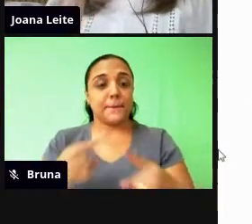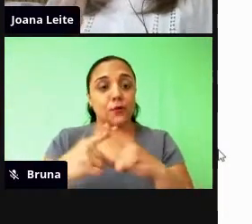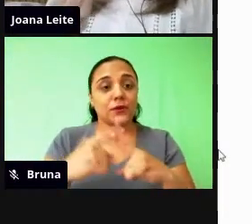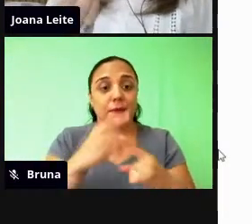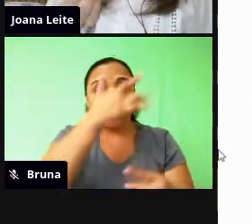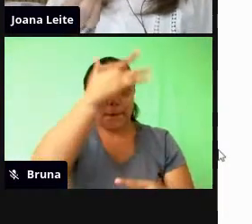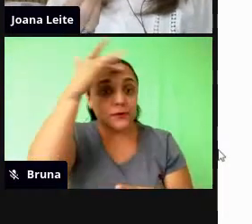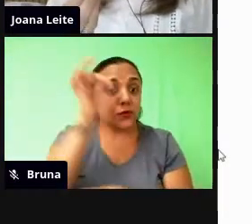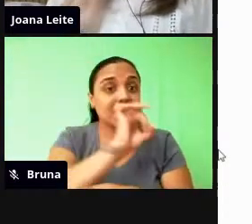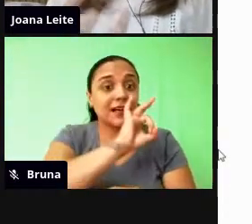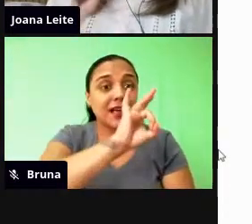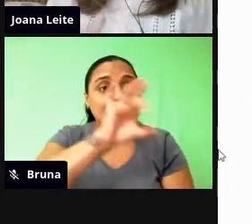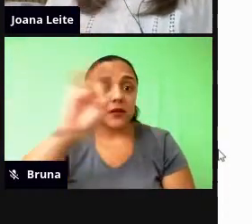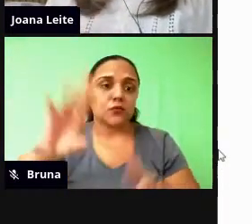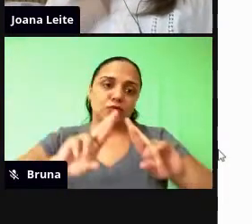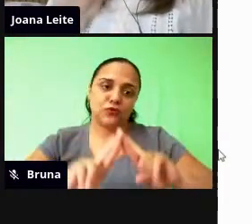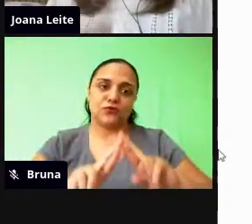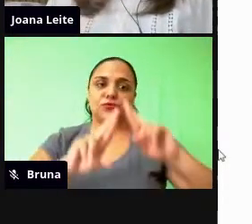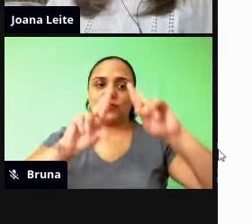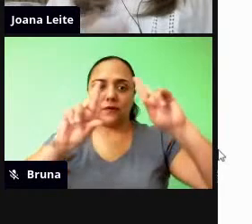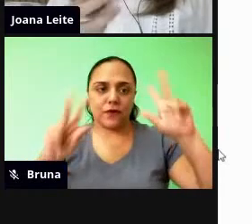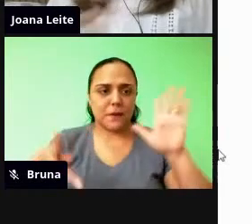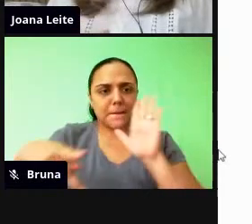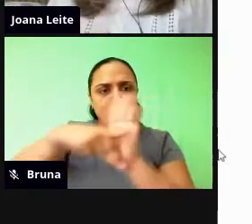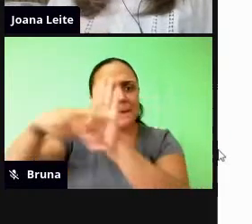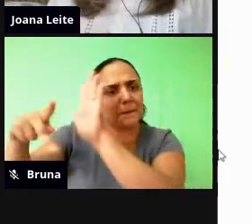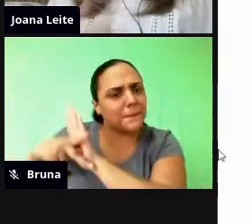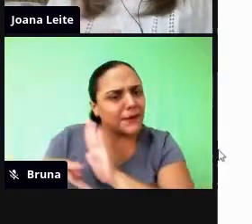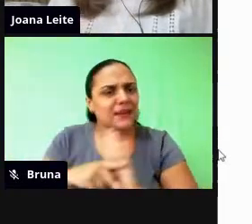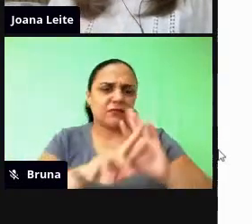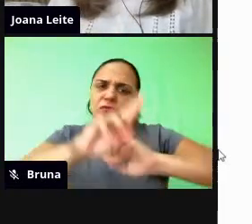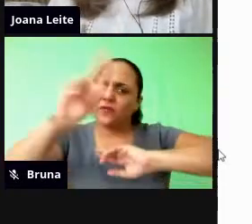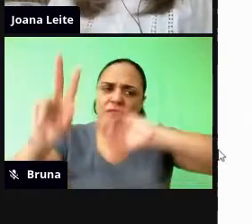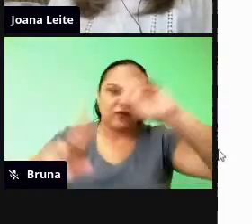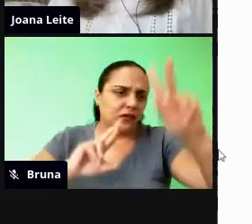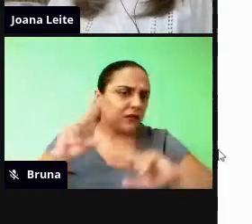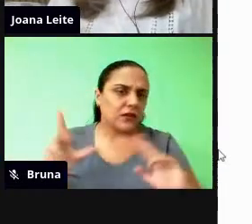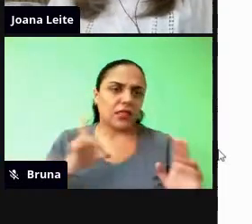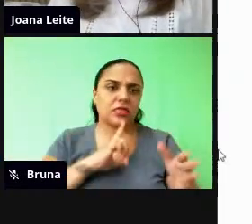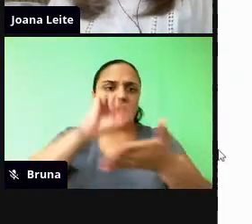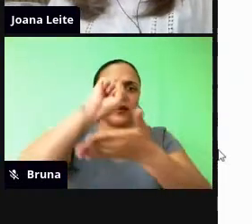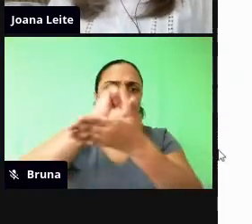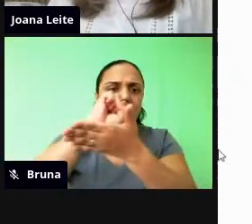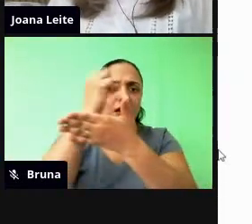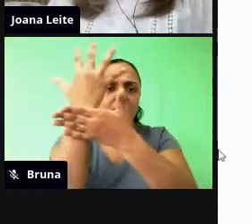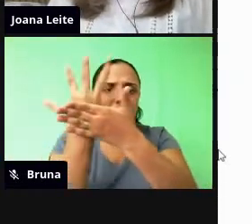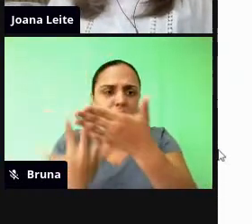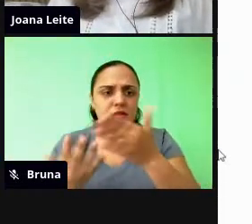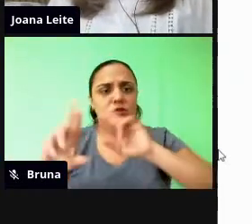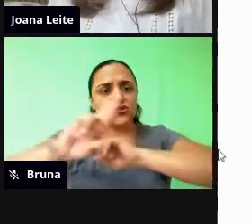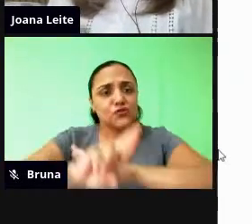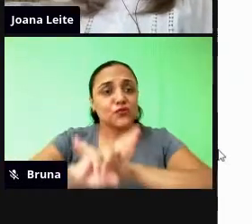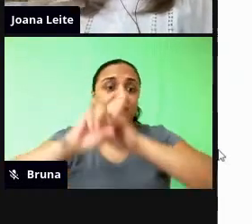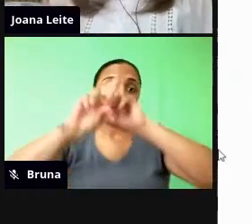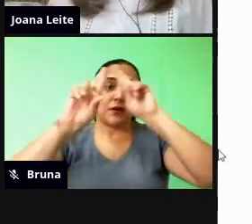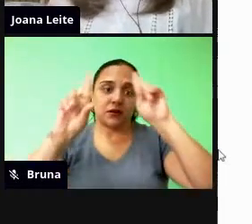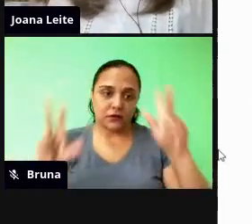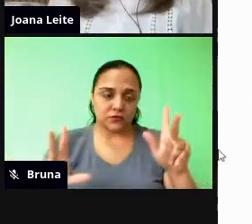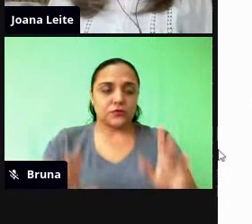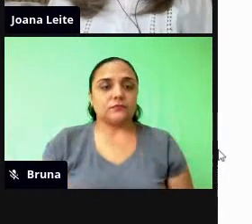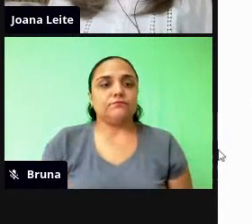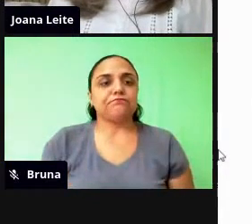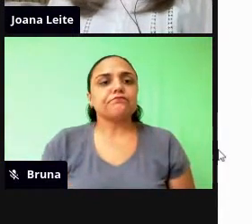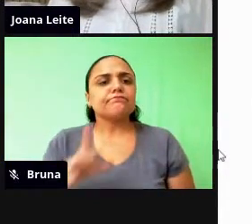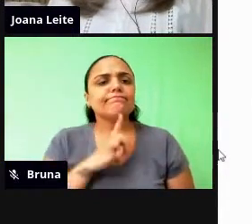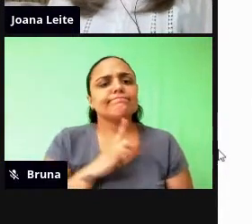diferente, a prevalência, né, de cada característica vai ser diferente para cada criança com autismo. Então, a